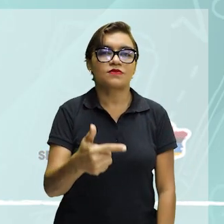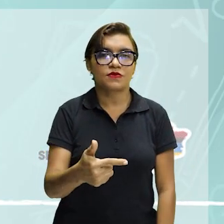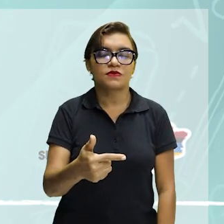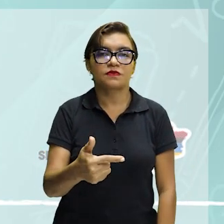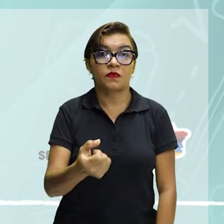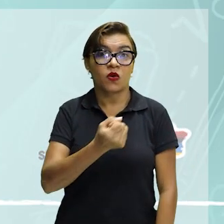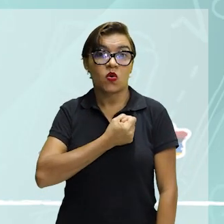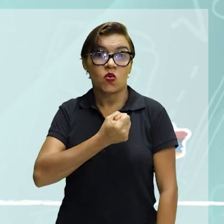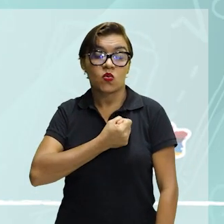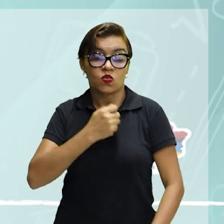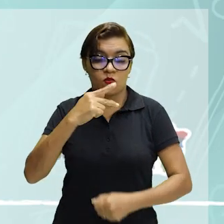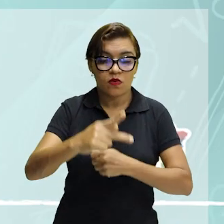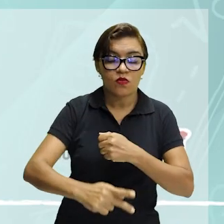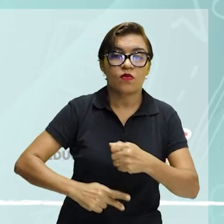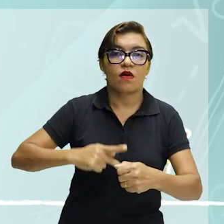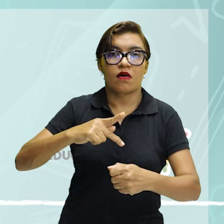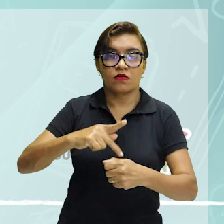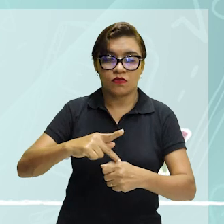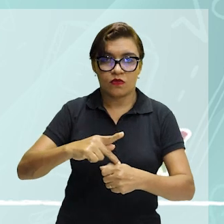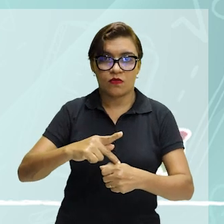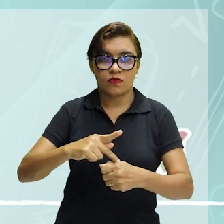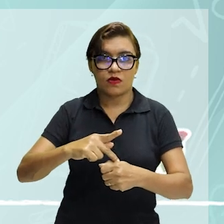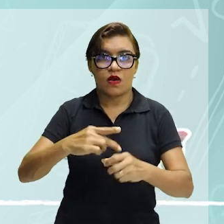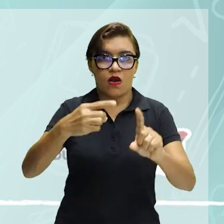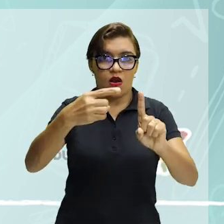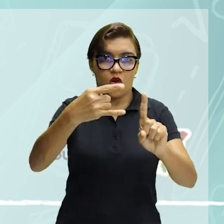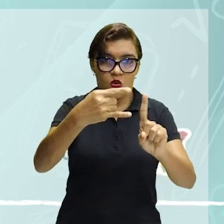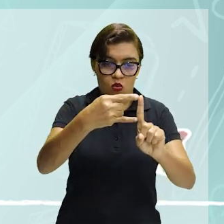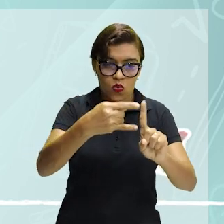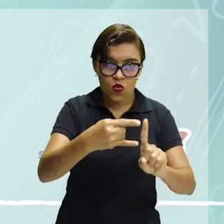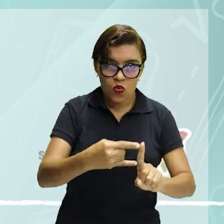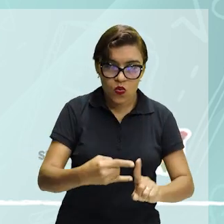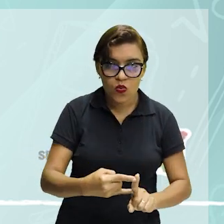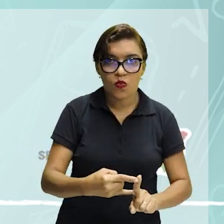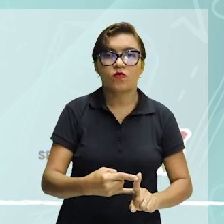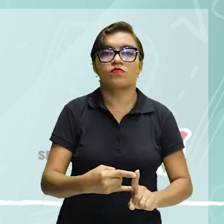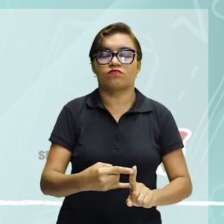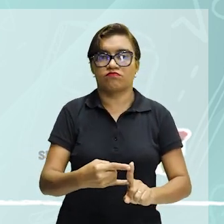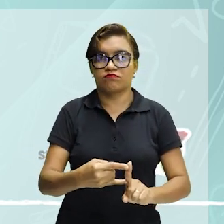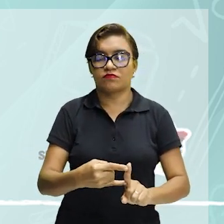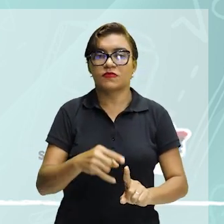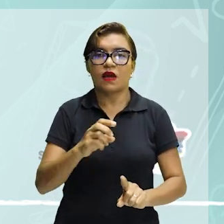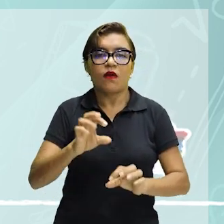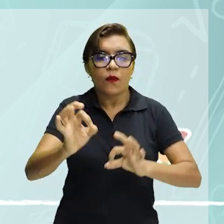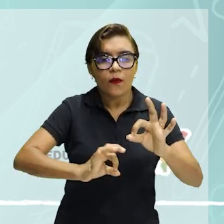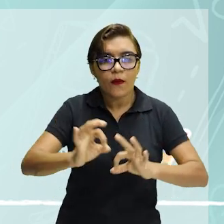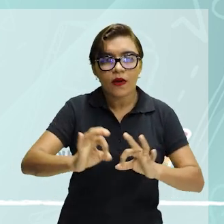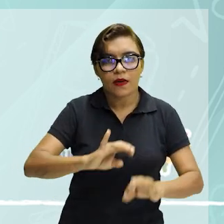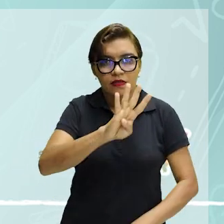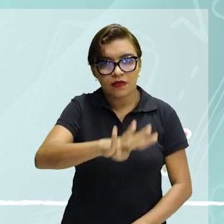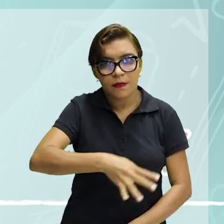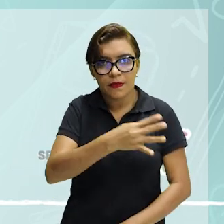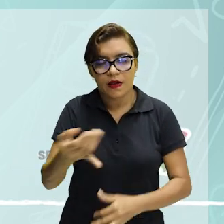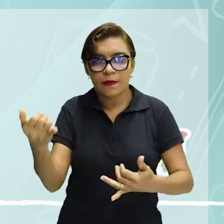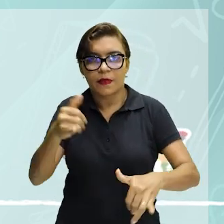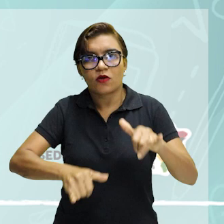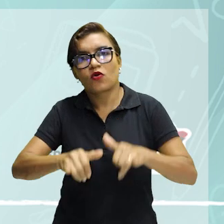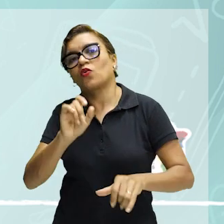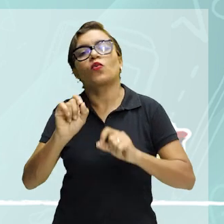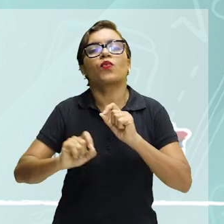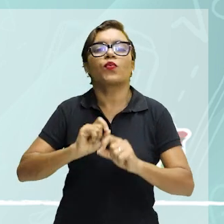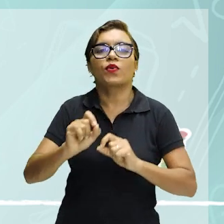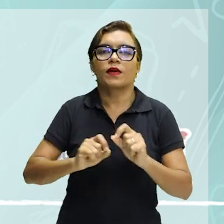número atômico e o grupo, família, em que está localizado na tabela periódica são, respectivamente,